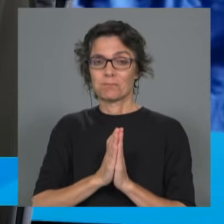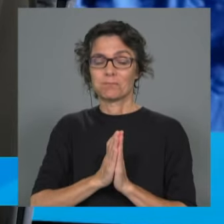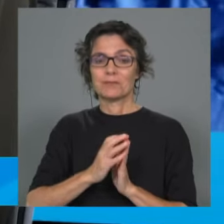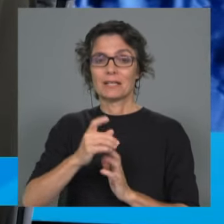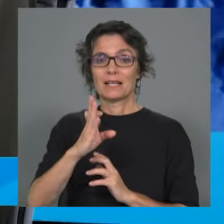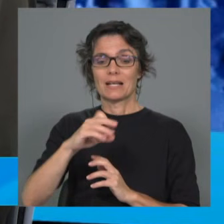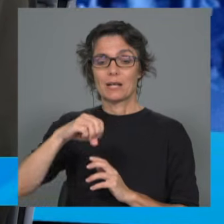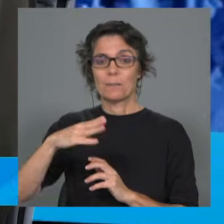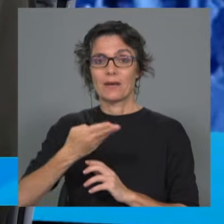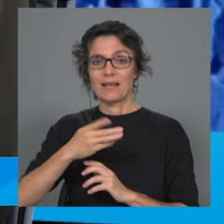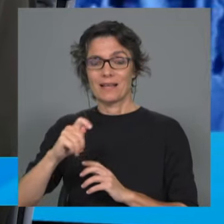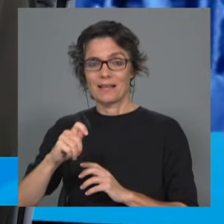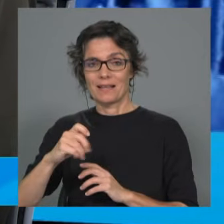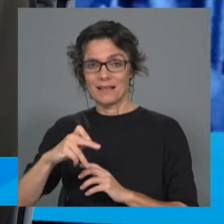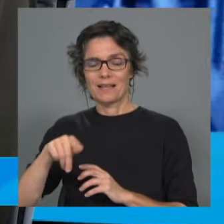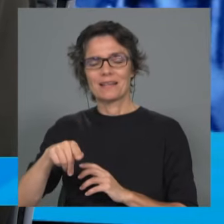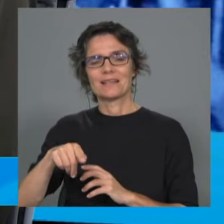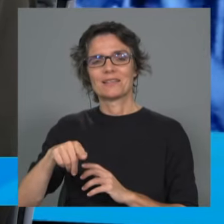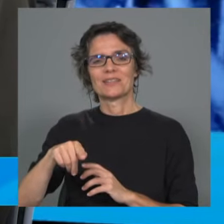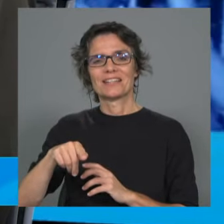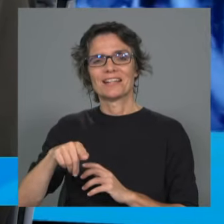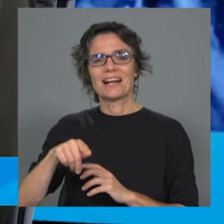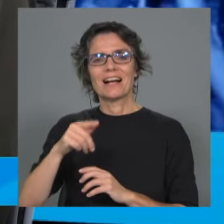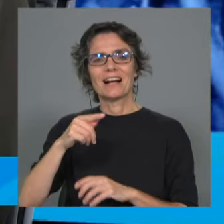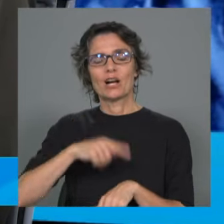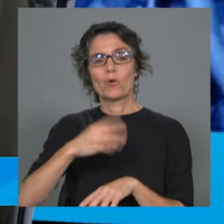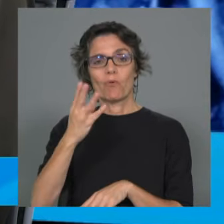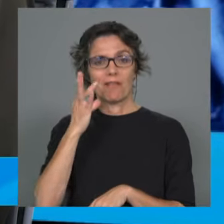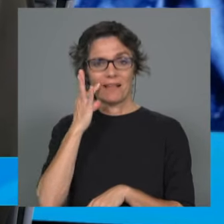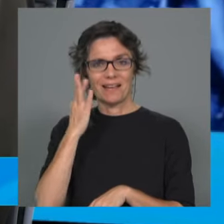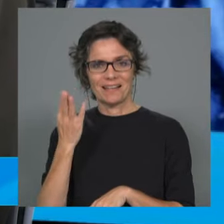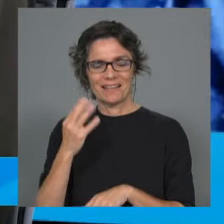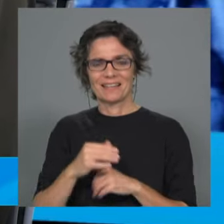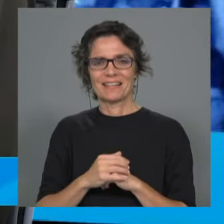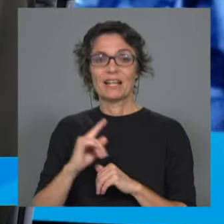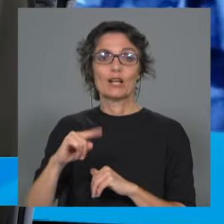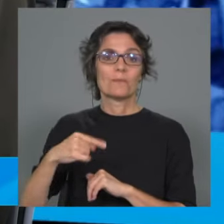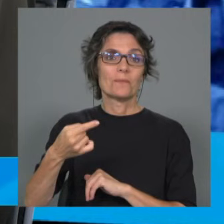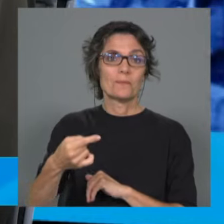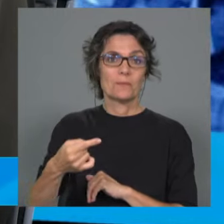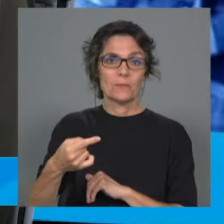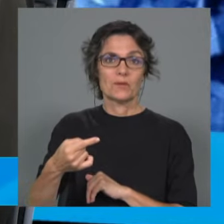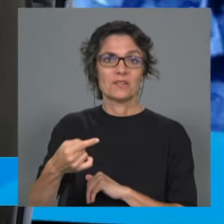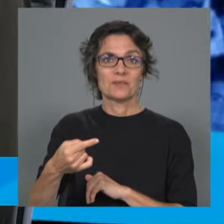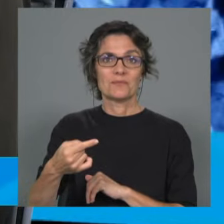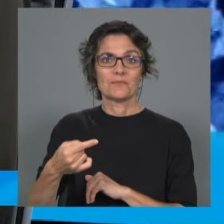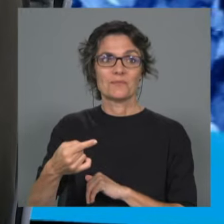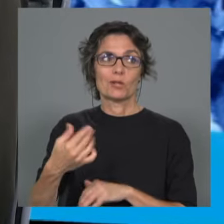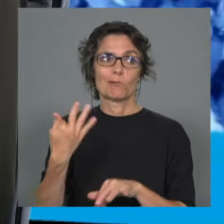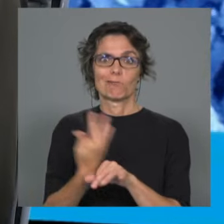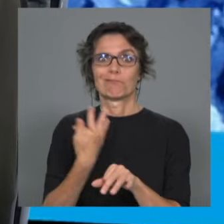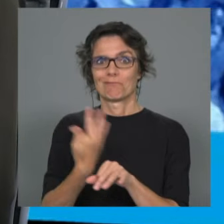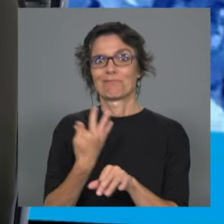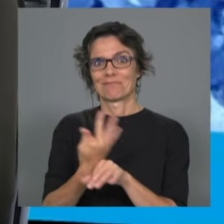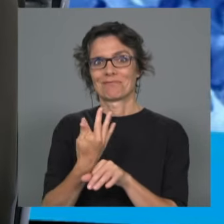Ramada, às 16 horas. E depois será uma festa para a minha